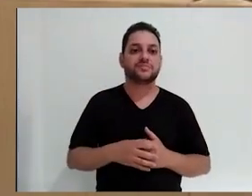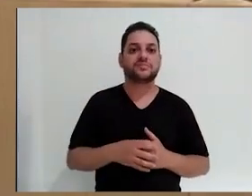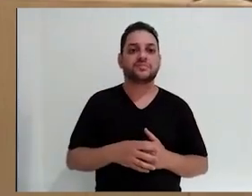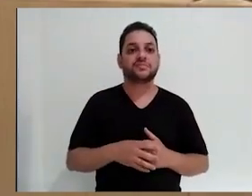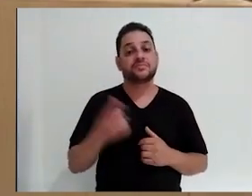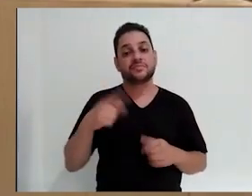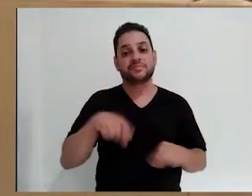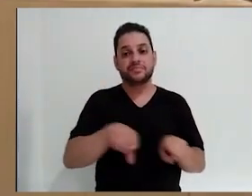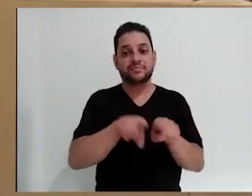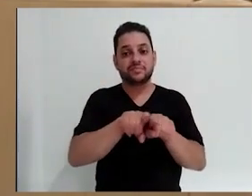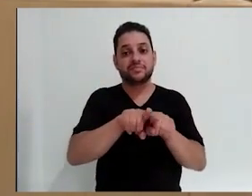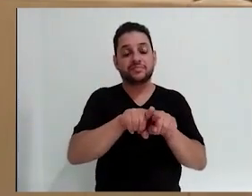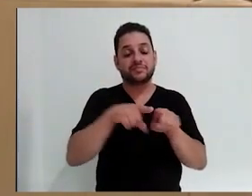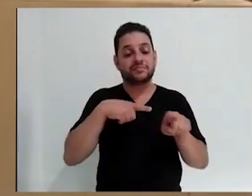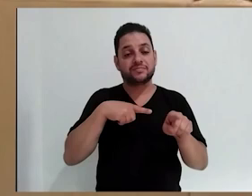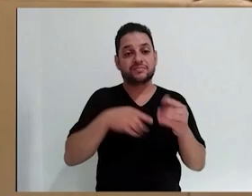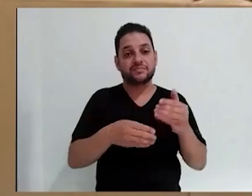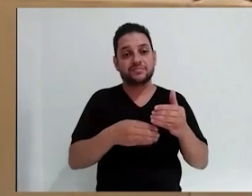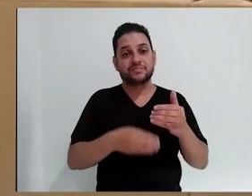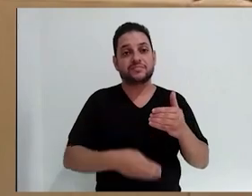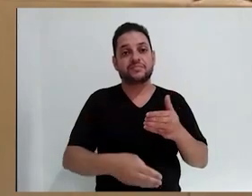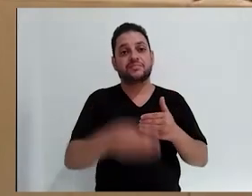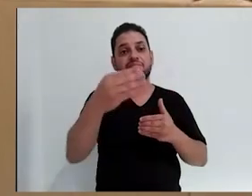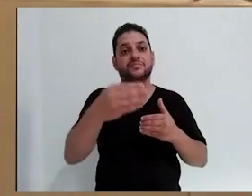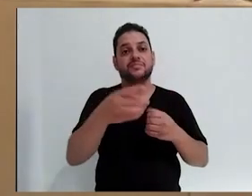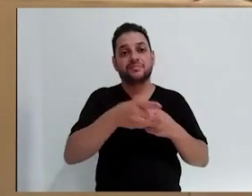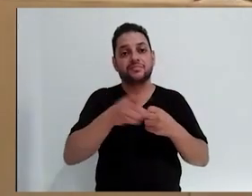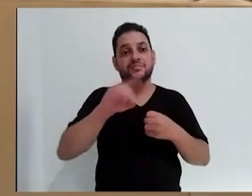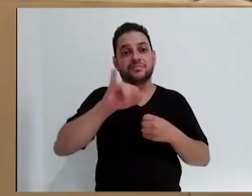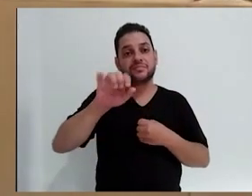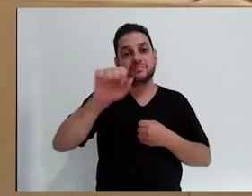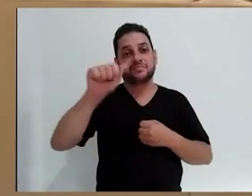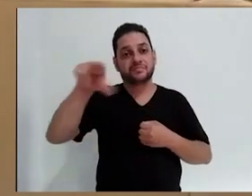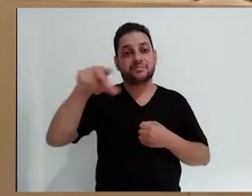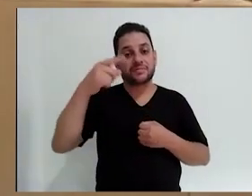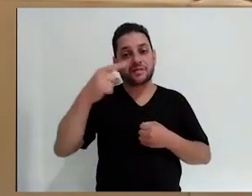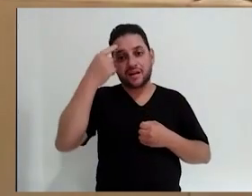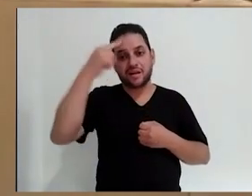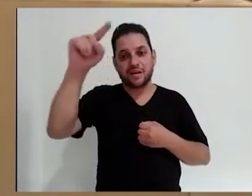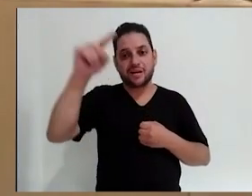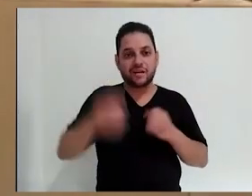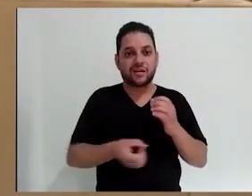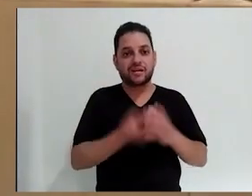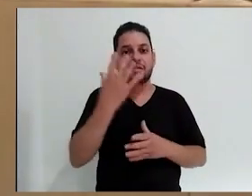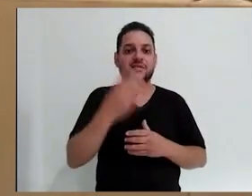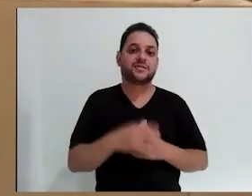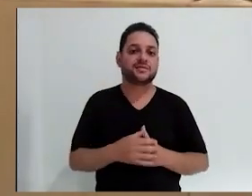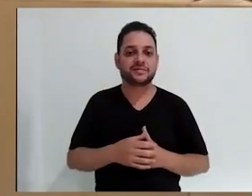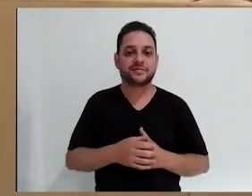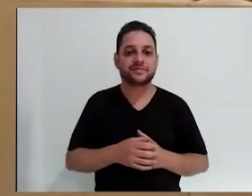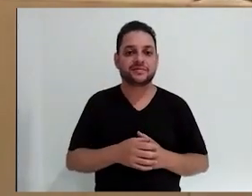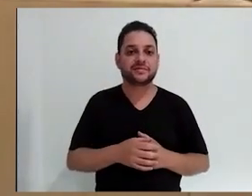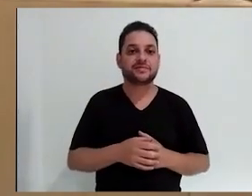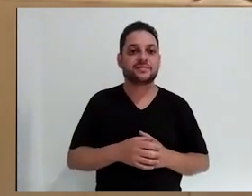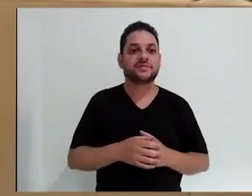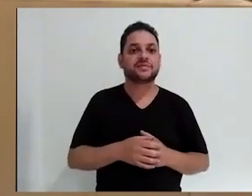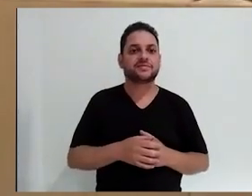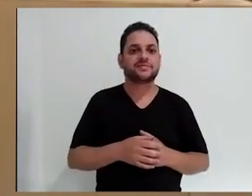a iniciativa que foi do doutor Jean, né? Do CAT-PREV. Amanhã teremos.